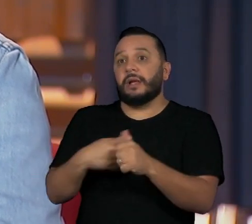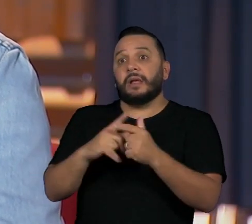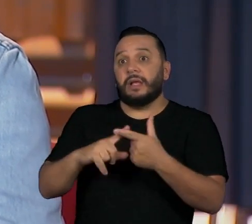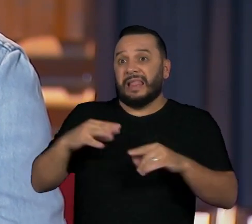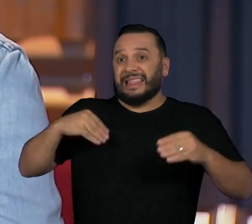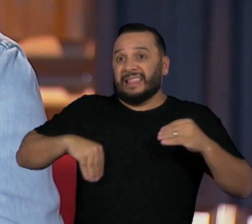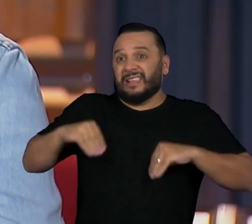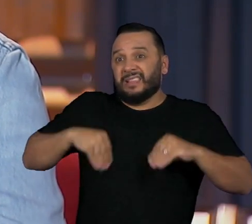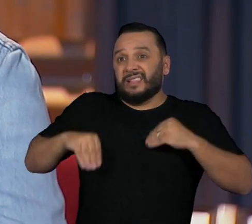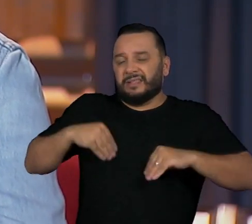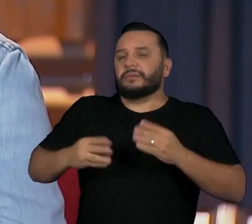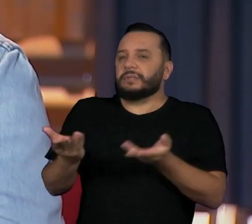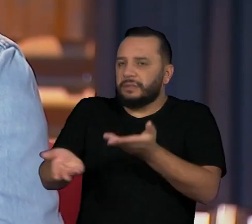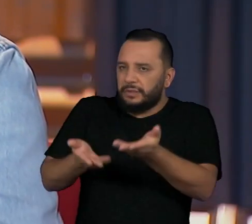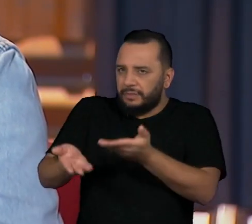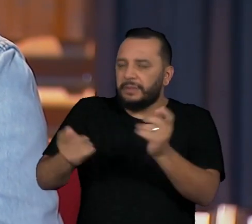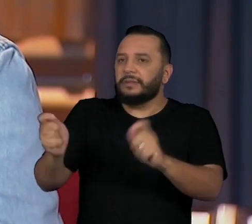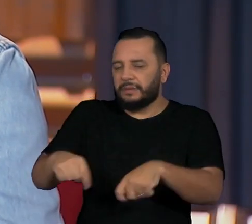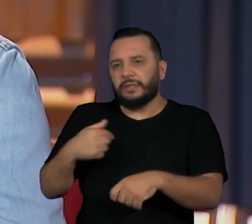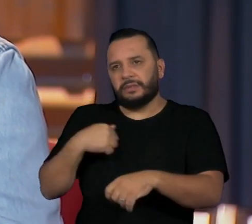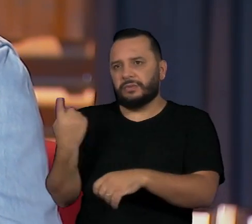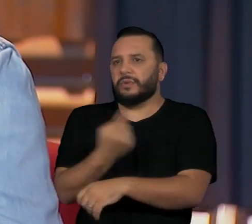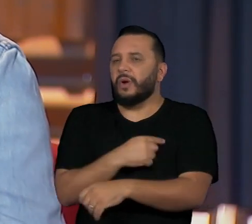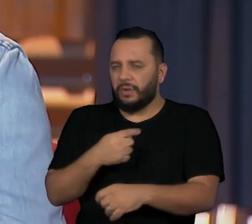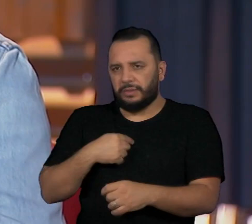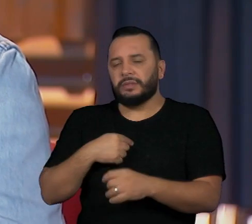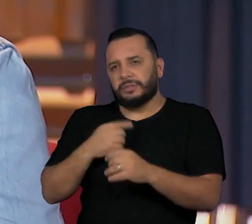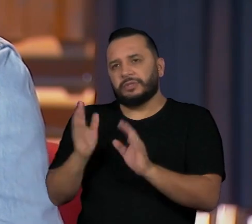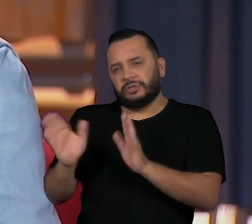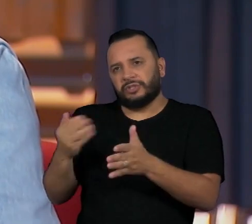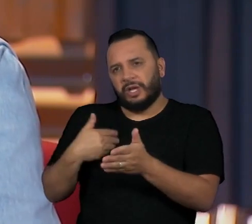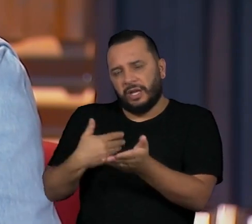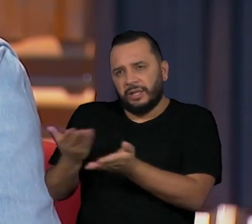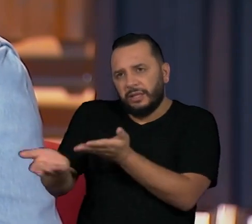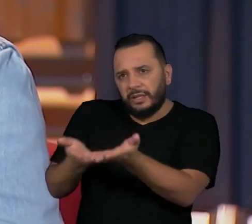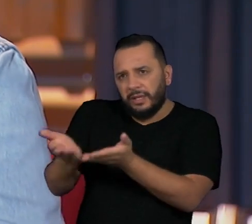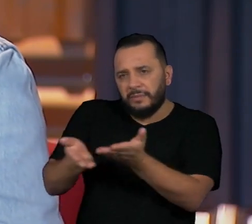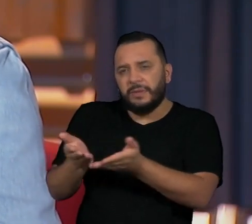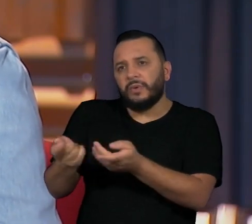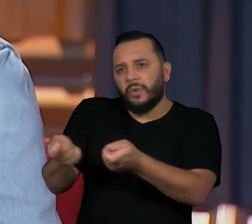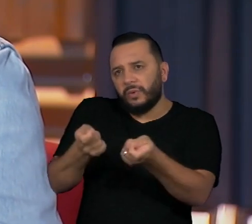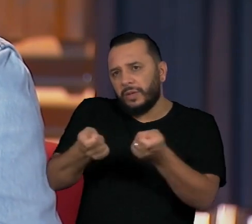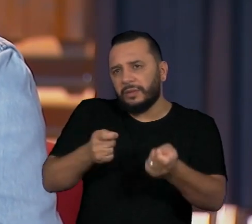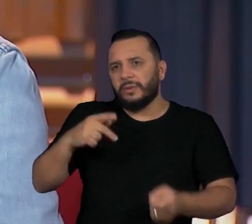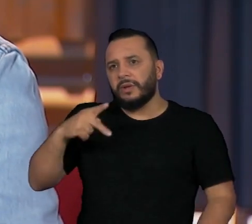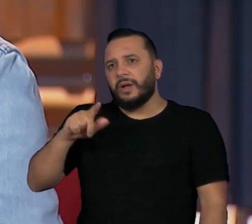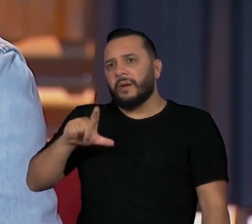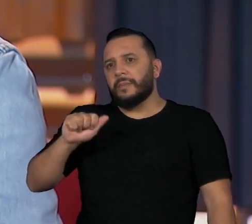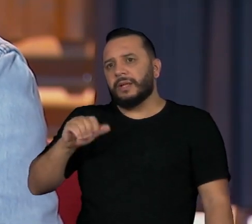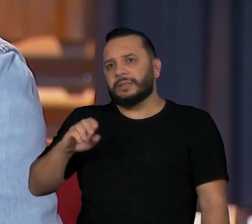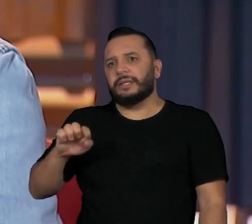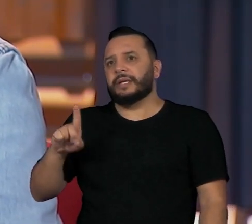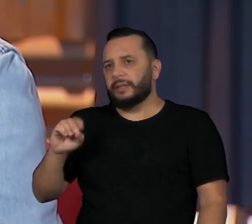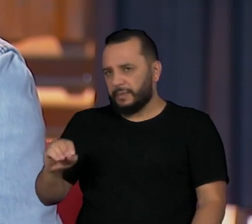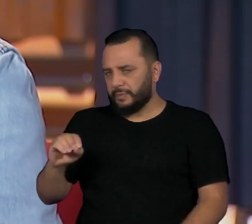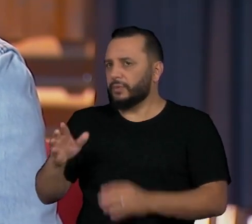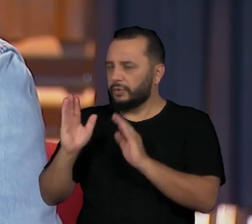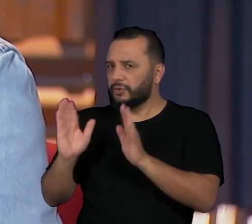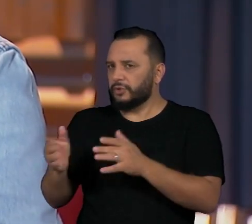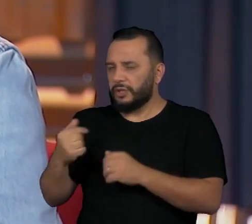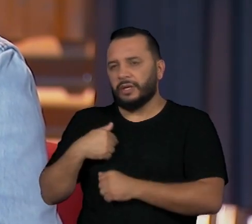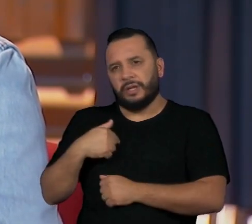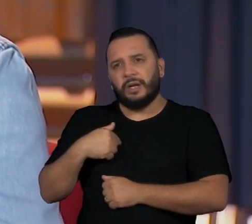clínico randomizado, controlado por placebo, feito no mundo com psicodélicos, foi feito no Brasil, lá pelo professor Draulio de Araújo e pela Fernanda Palhando na